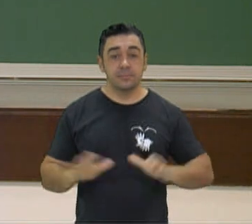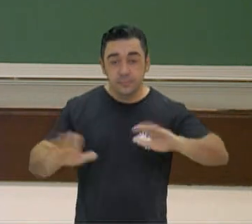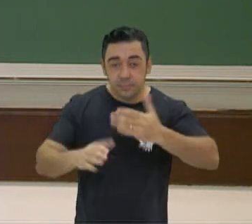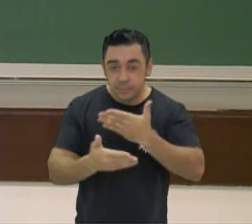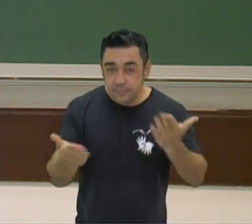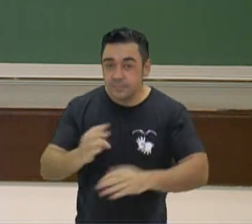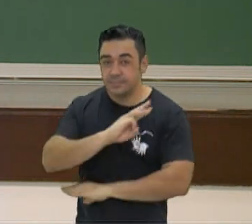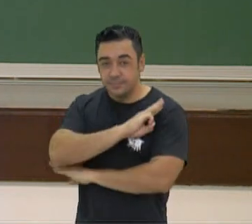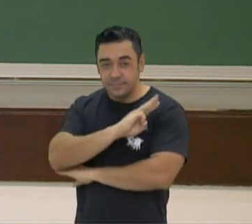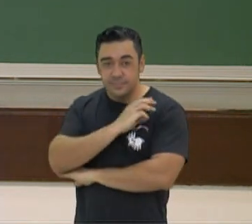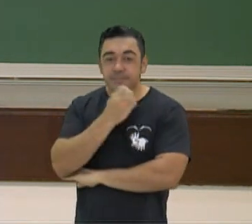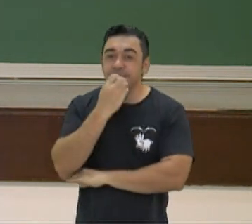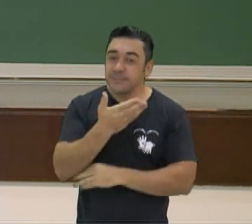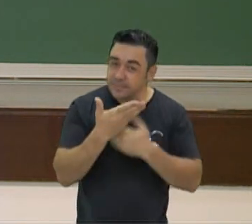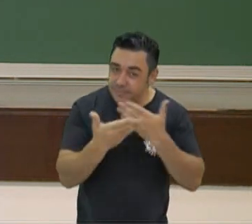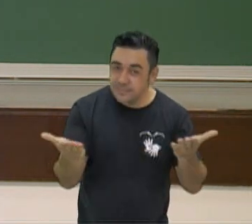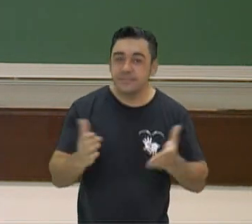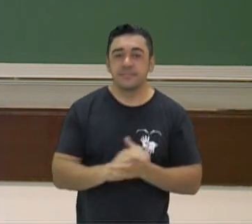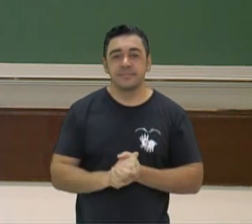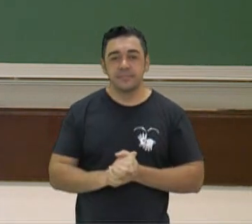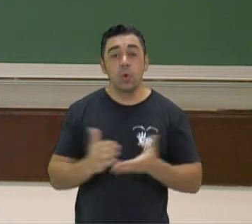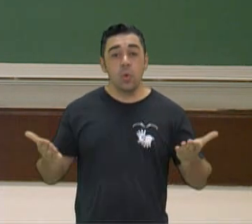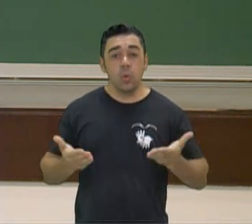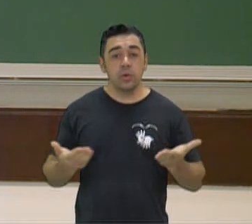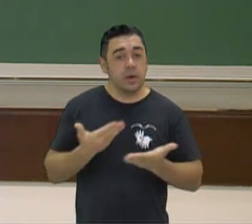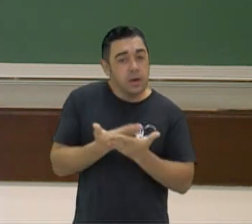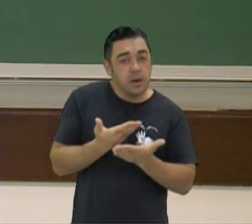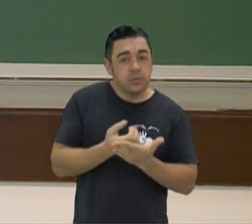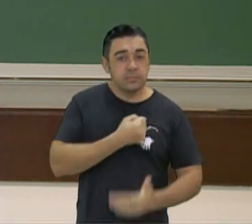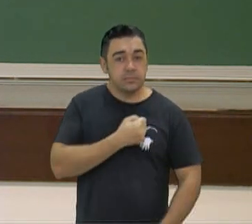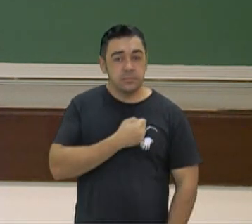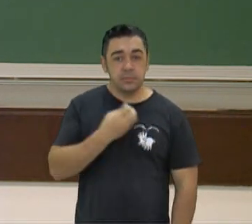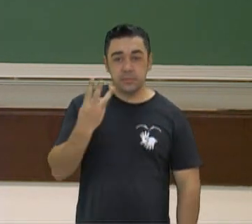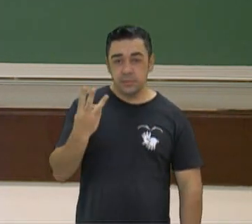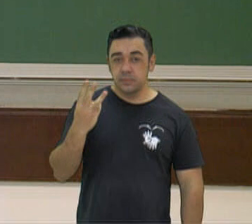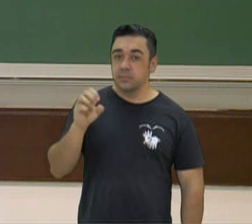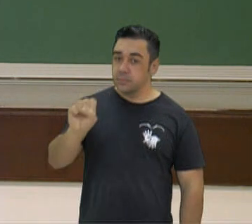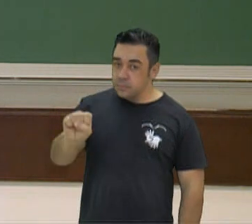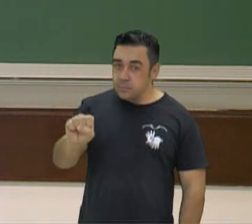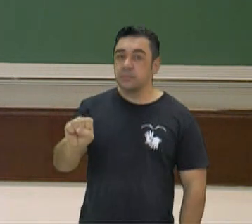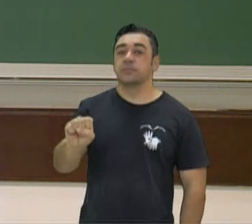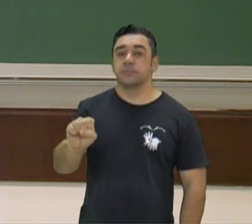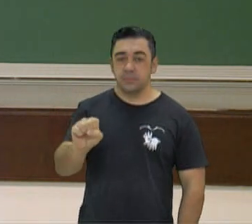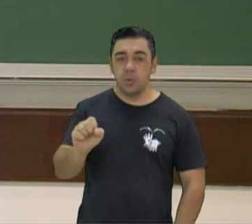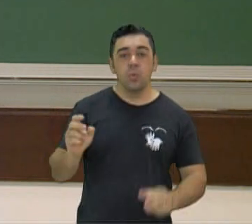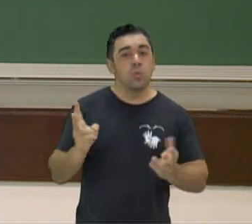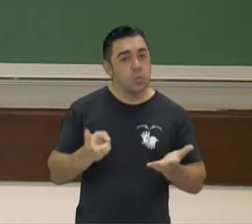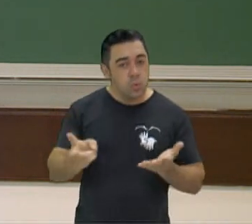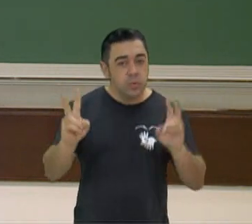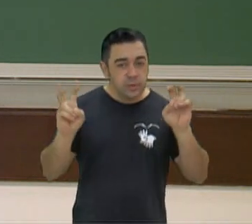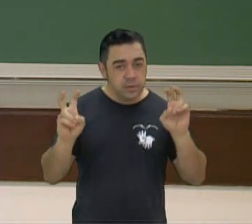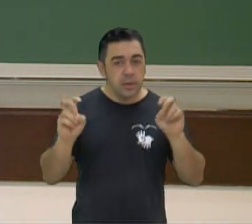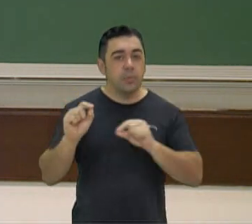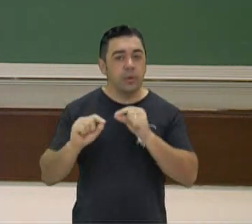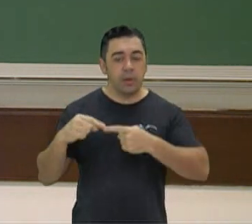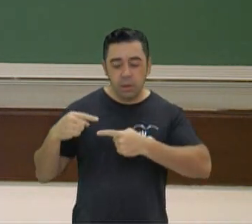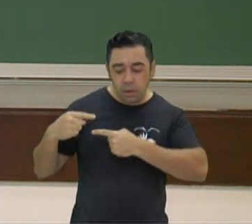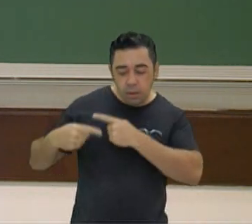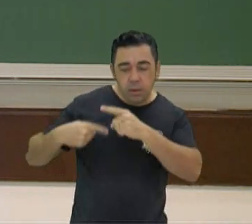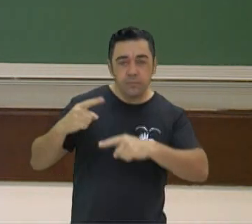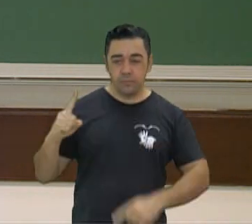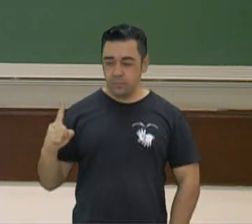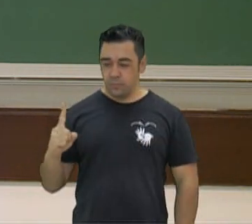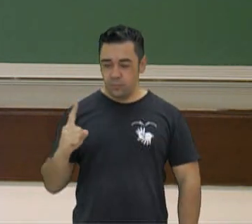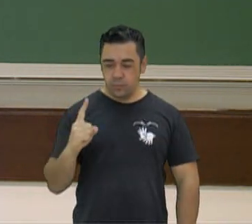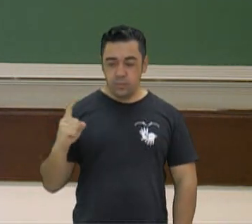Olá, terceira série, tudo bem com vocês? A gente vai para a nossa 38ª aula já, gente, ainda falando sobre o tema evolução. Para começar a